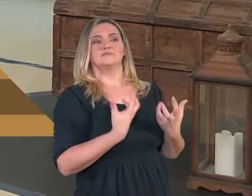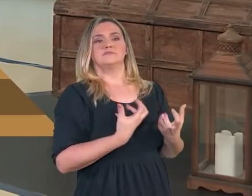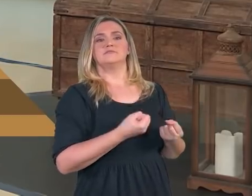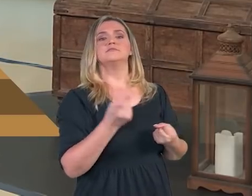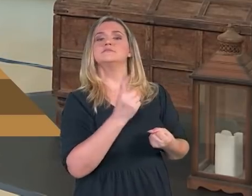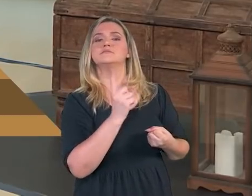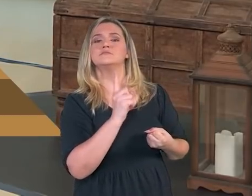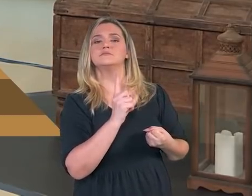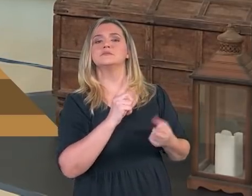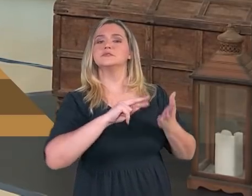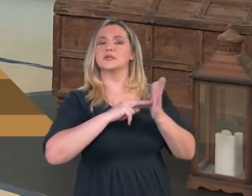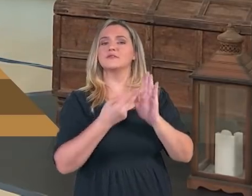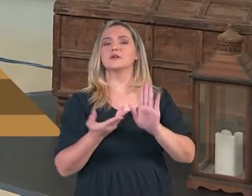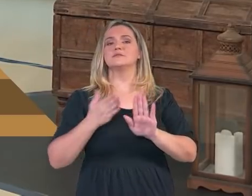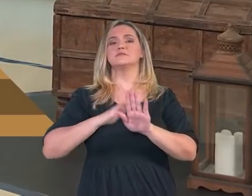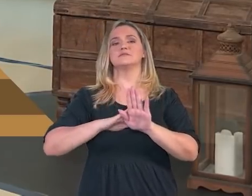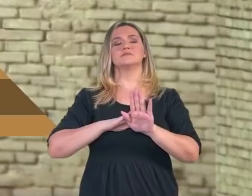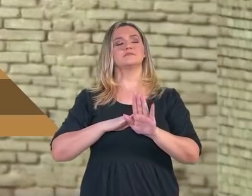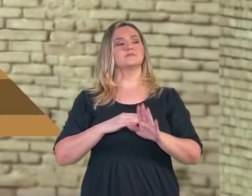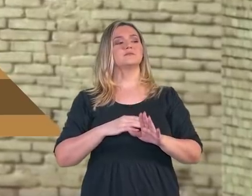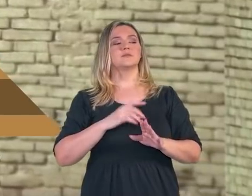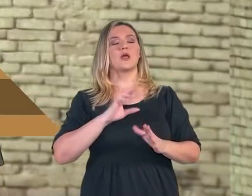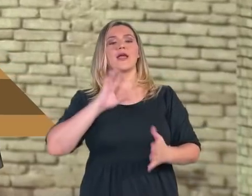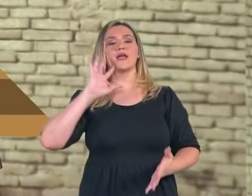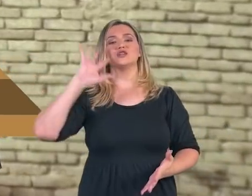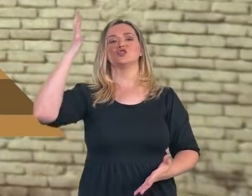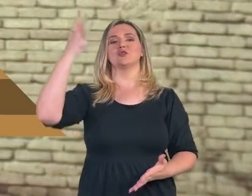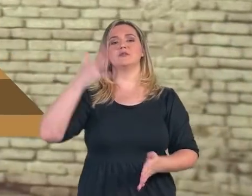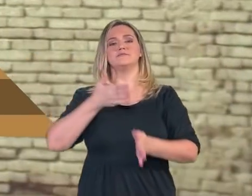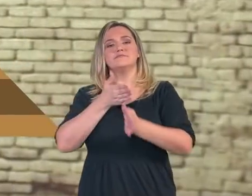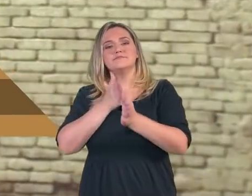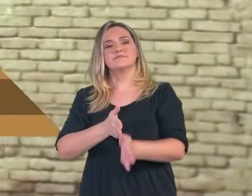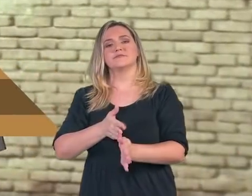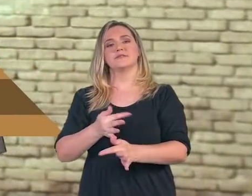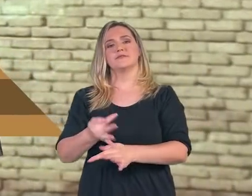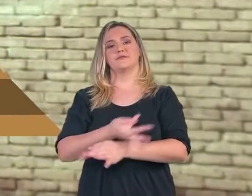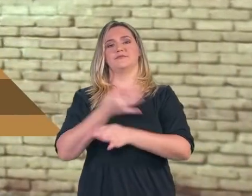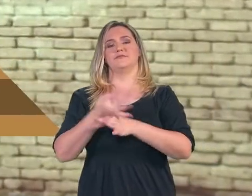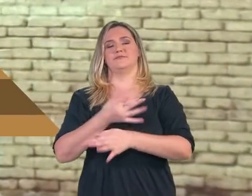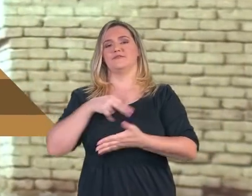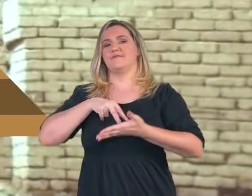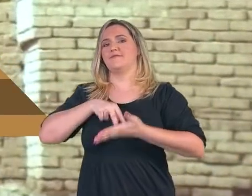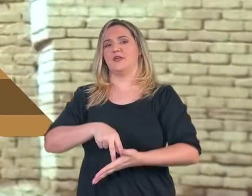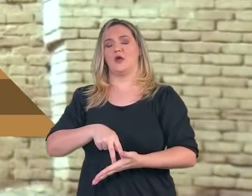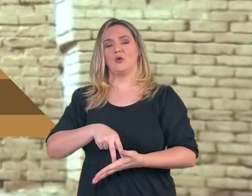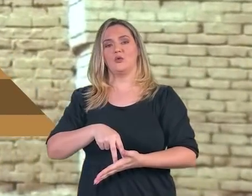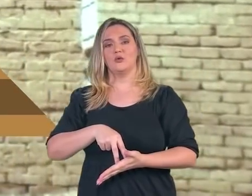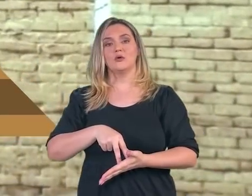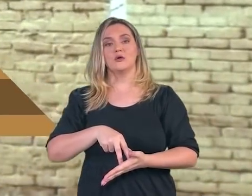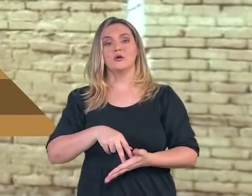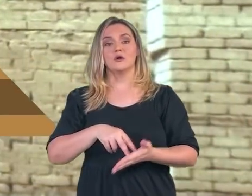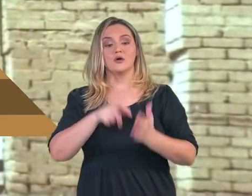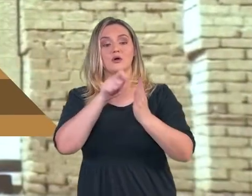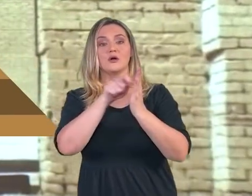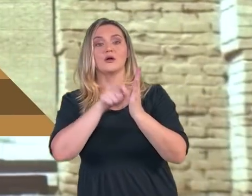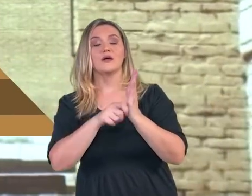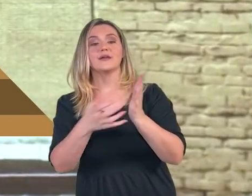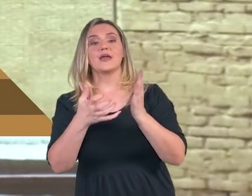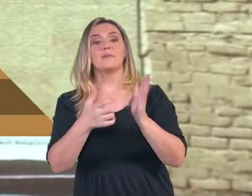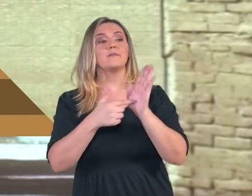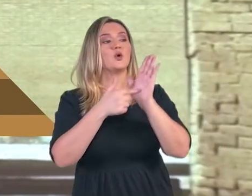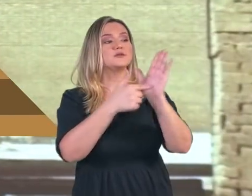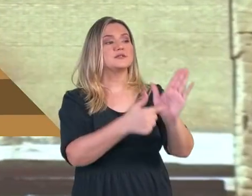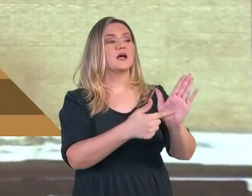companheiros. E há algo embutido aqui. É que o autor tenciona mostrar que ele, Daniel e seus companheiros